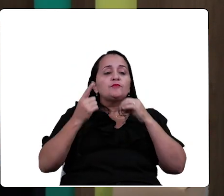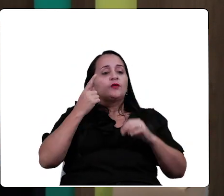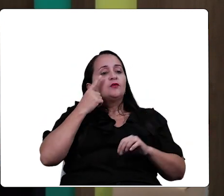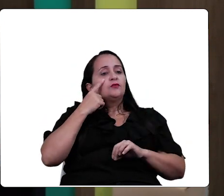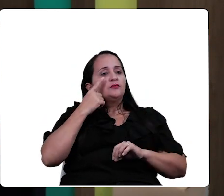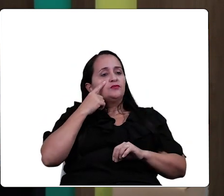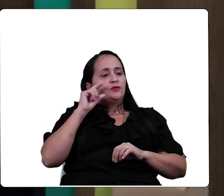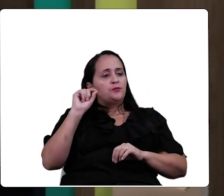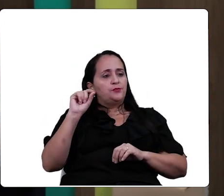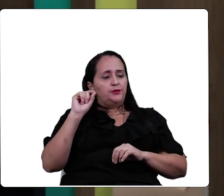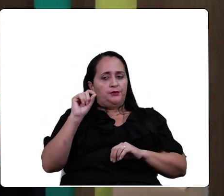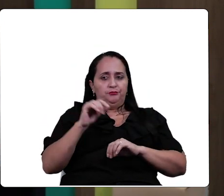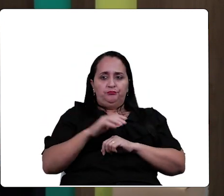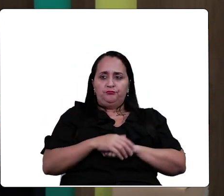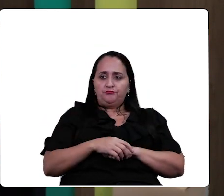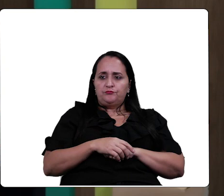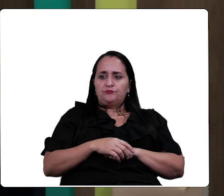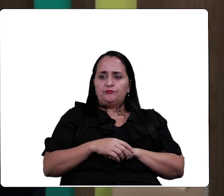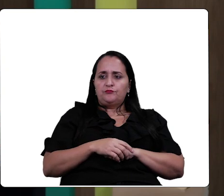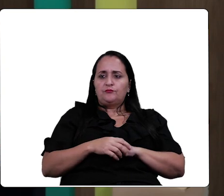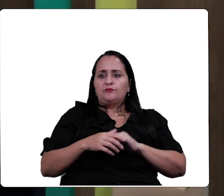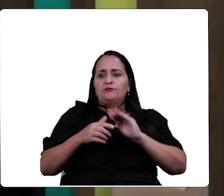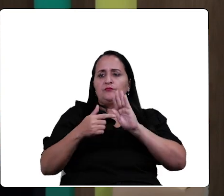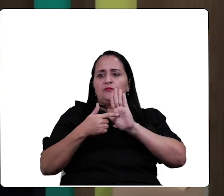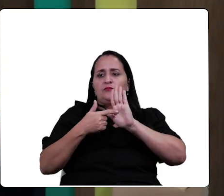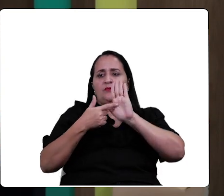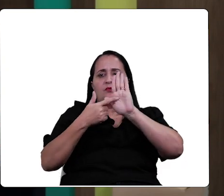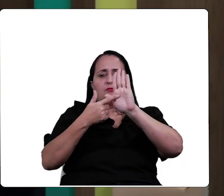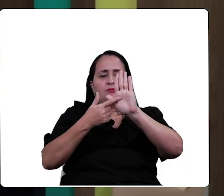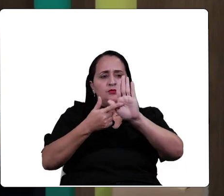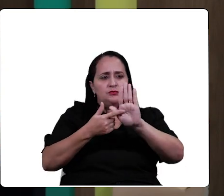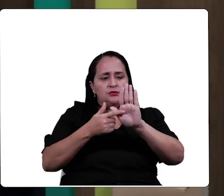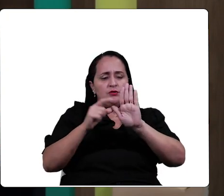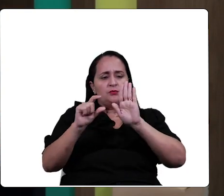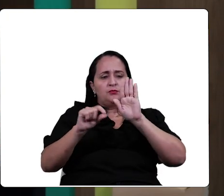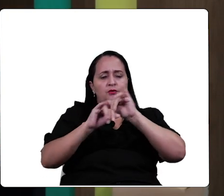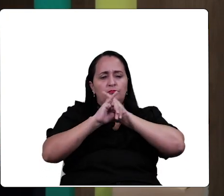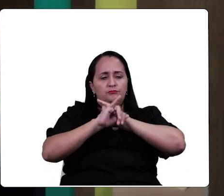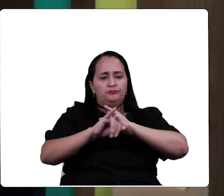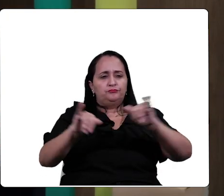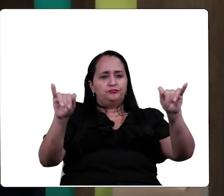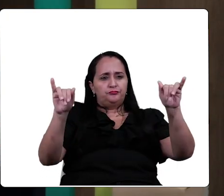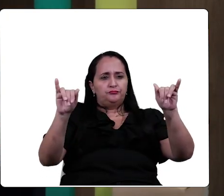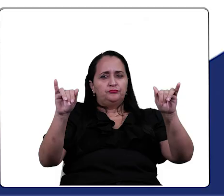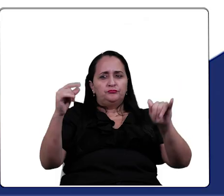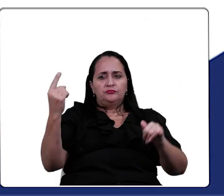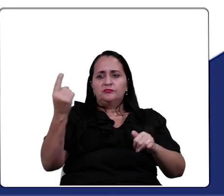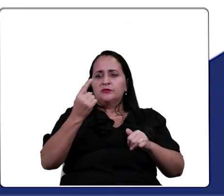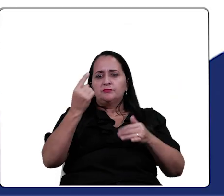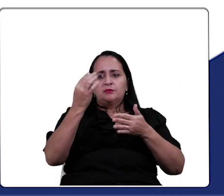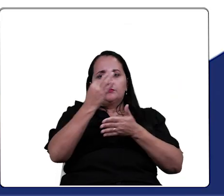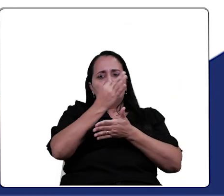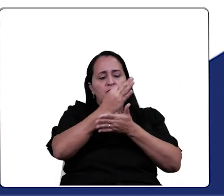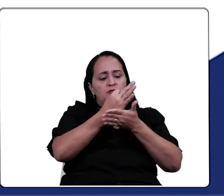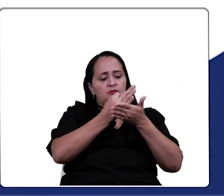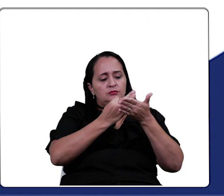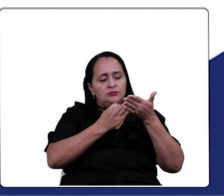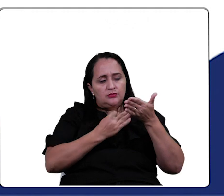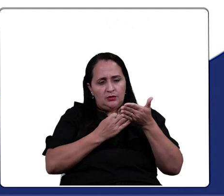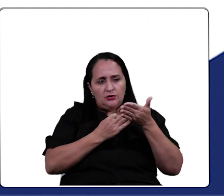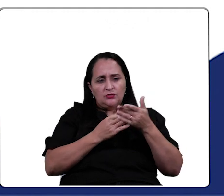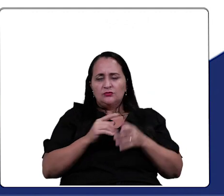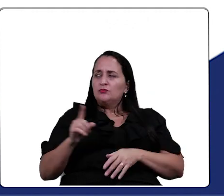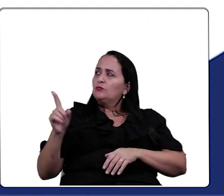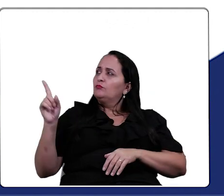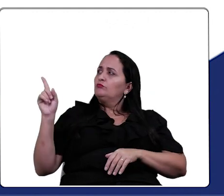uma peça publicitária. Vai ser o primeiro gênero textual que eu vou trazer para vocês. Essa peça,